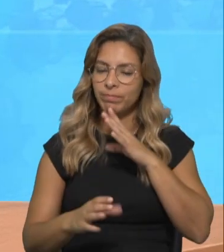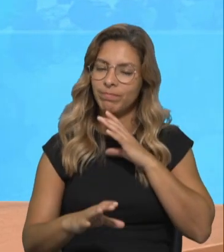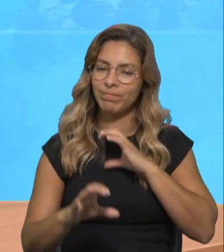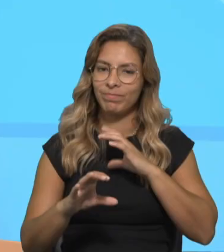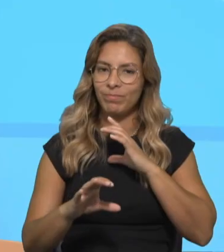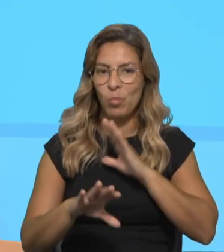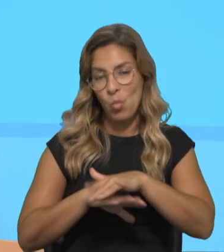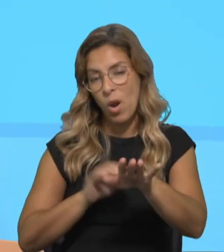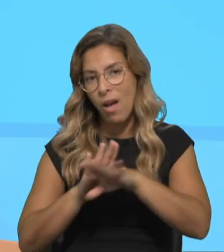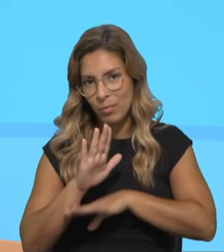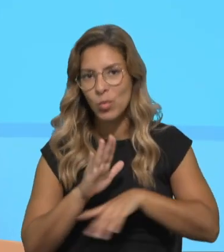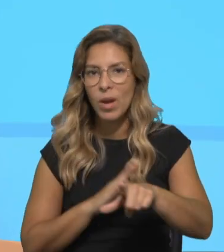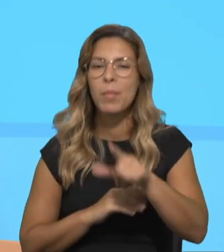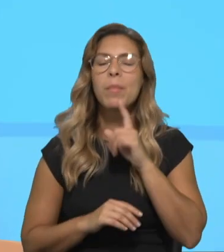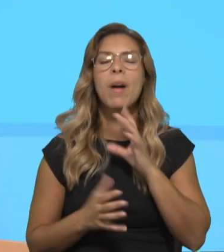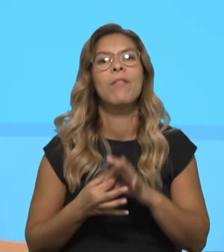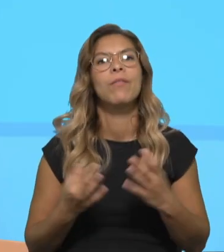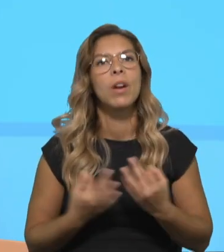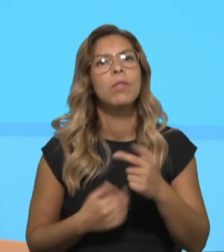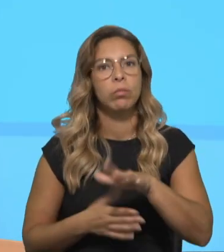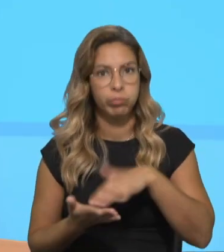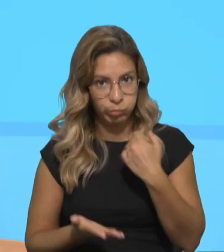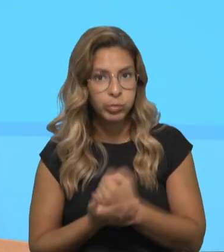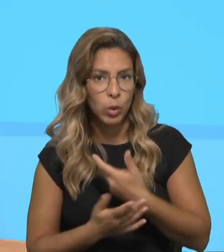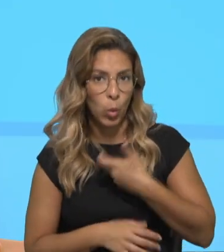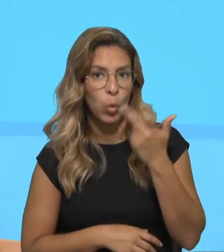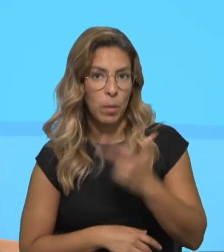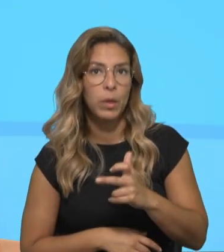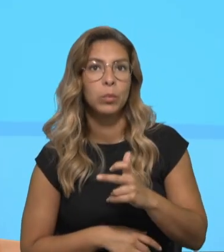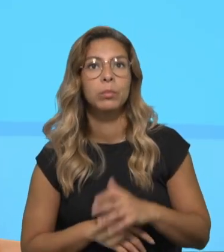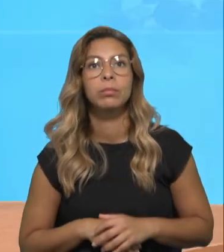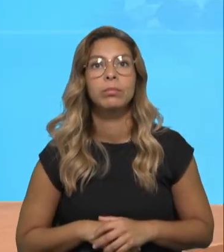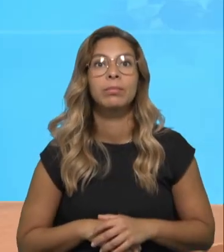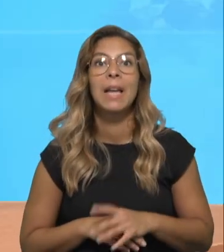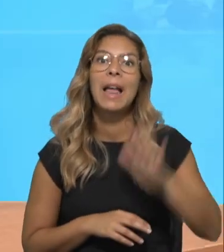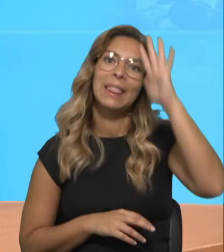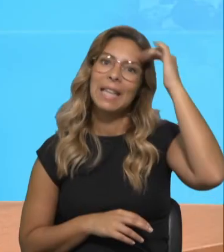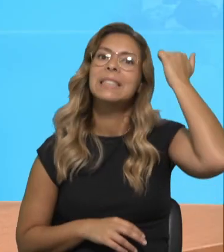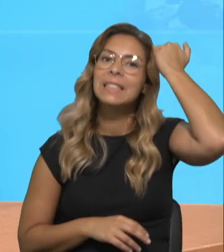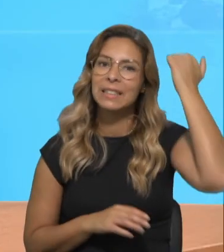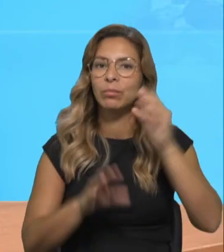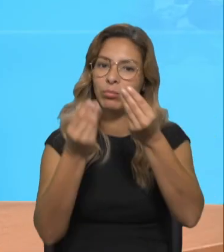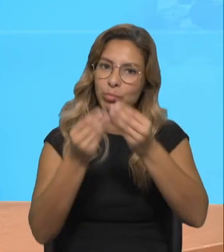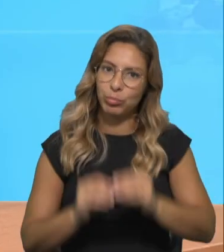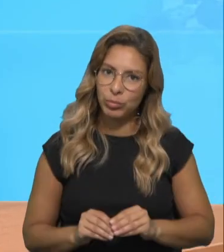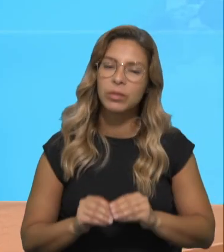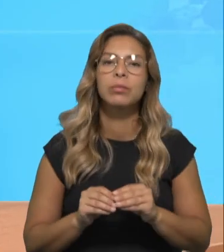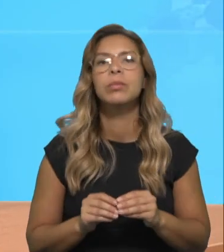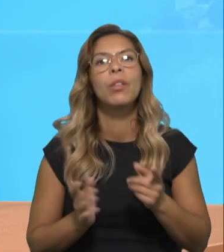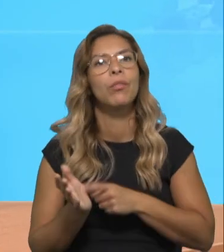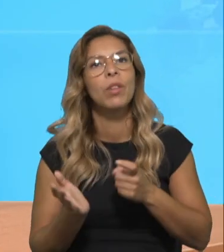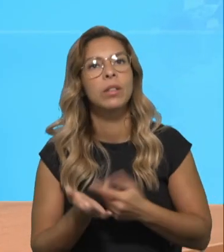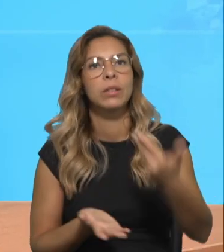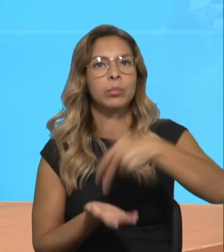por estar no programa Eclésia. Disse que concluiu o doutoramento, enfim, a tese de doutoramento. Falta fazer a sua